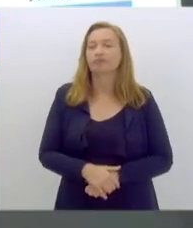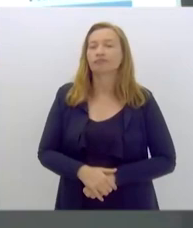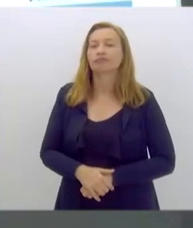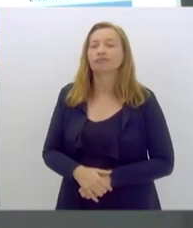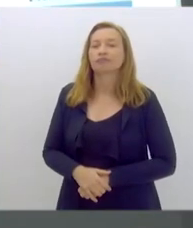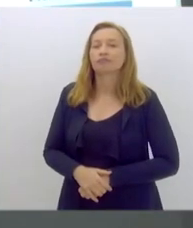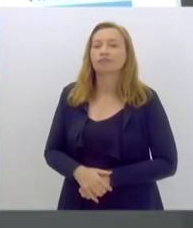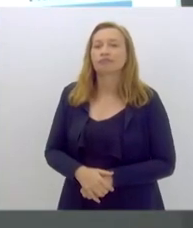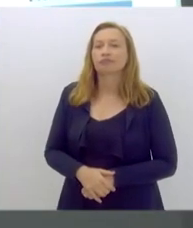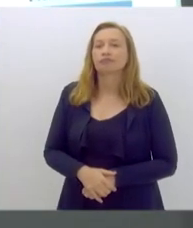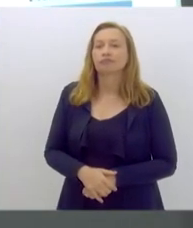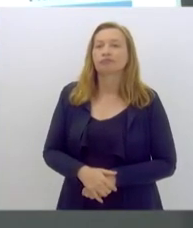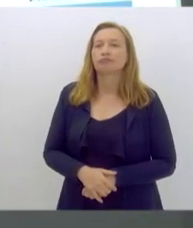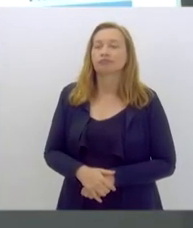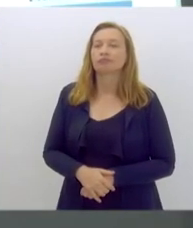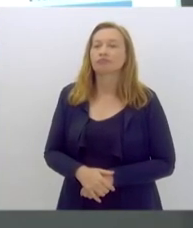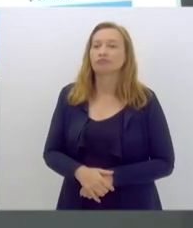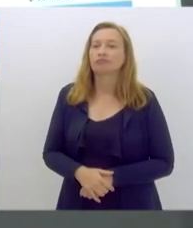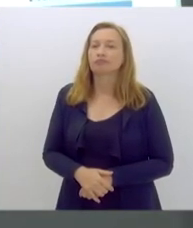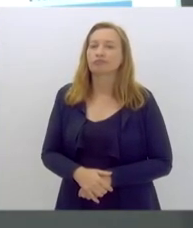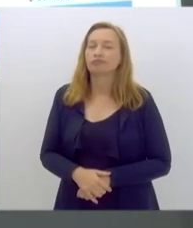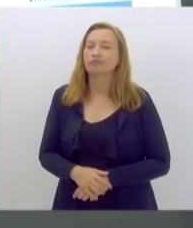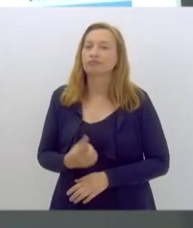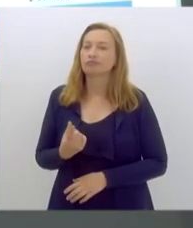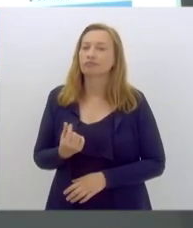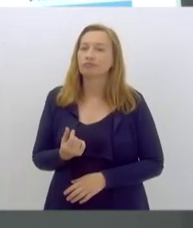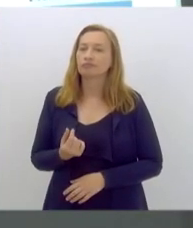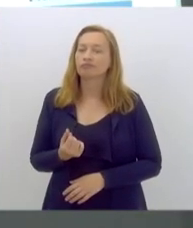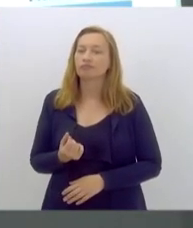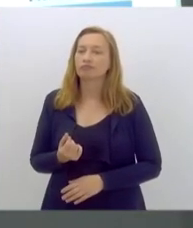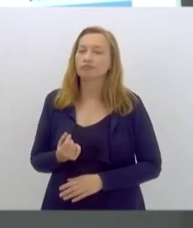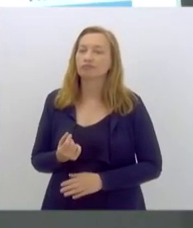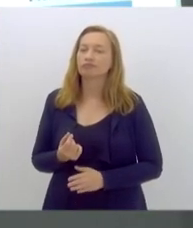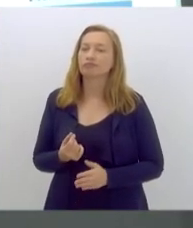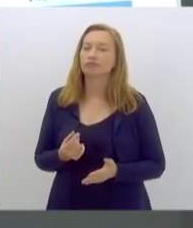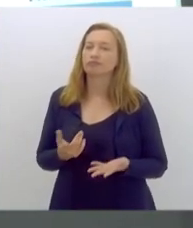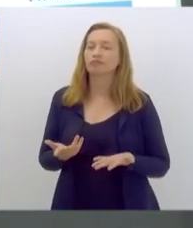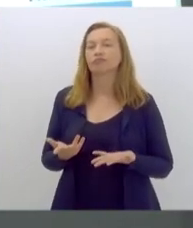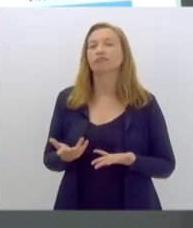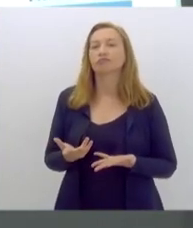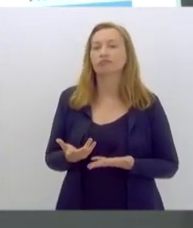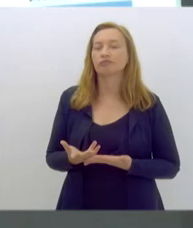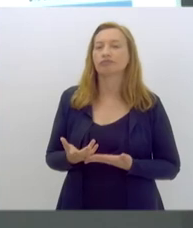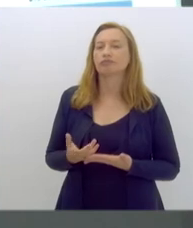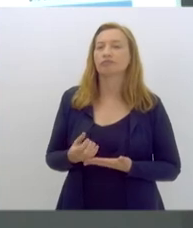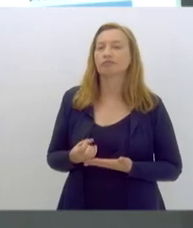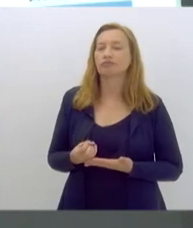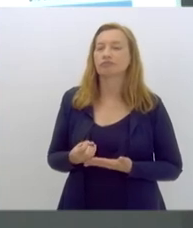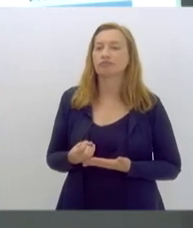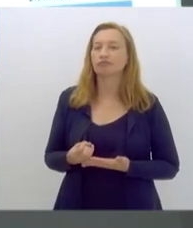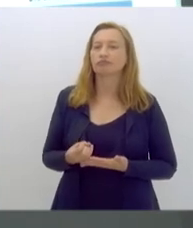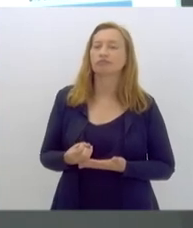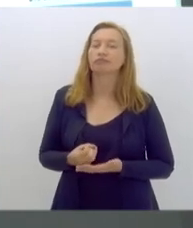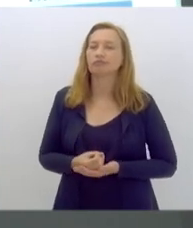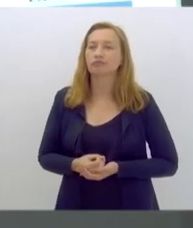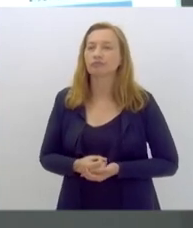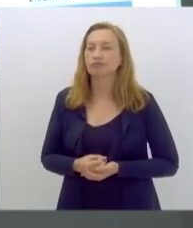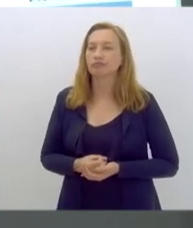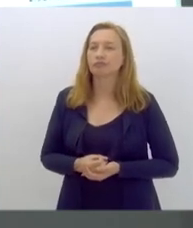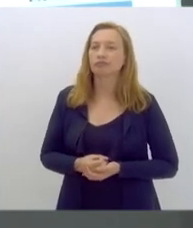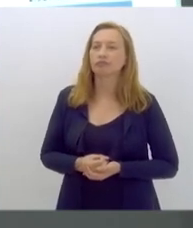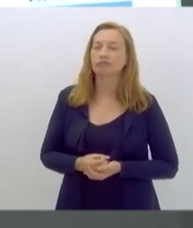as receitas correntes e na realidade boa parte delas é oriunda jeans